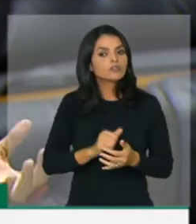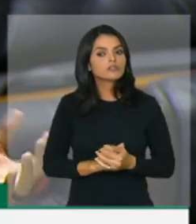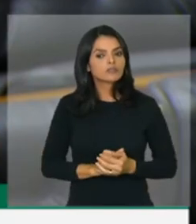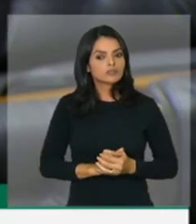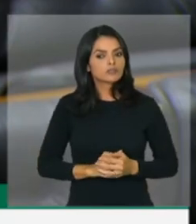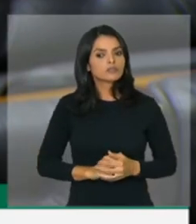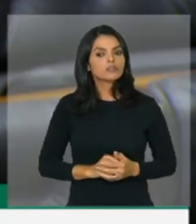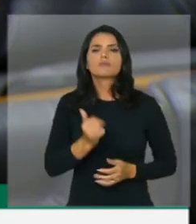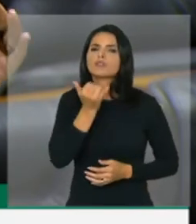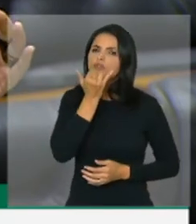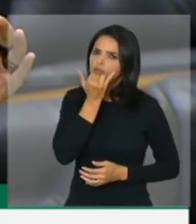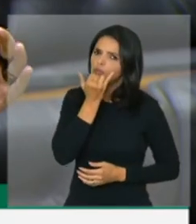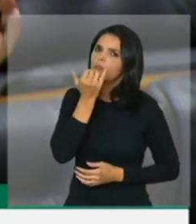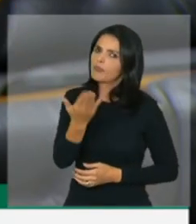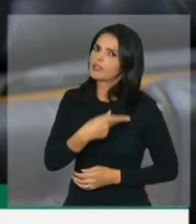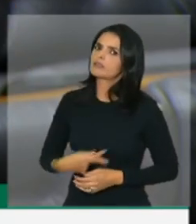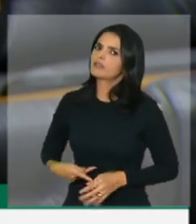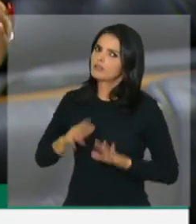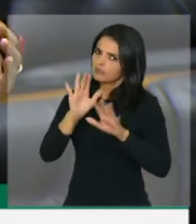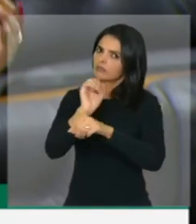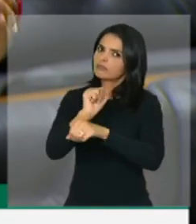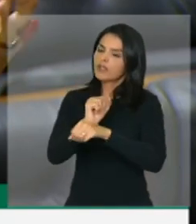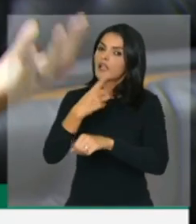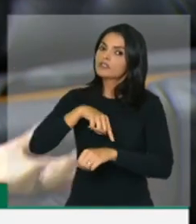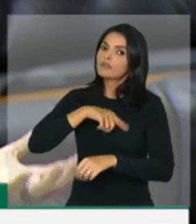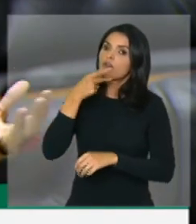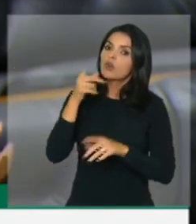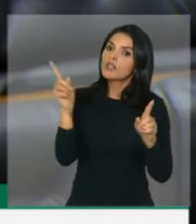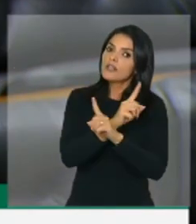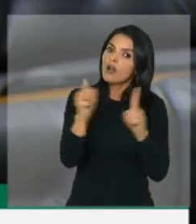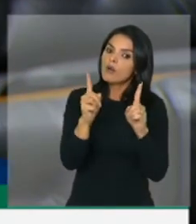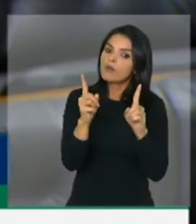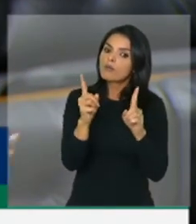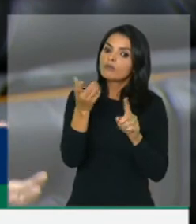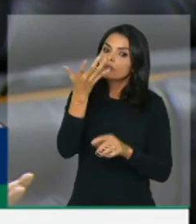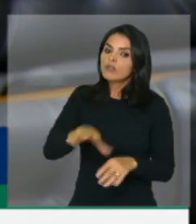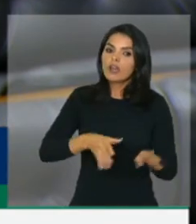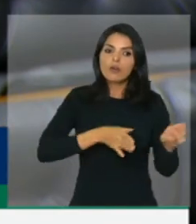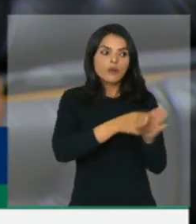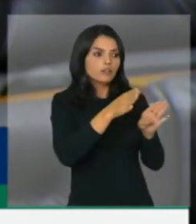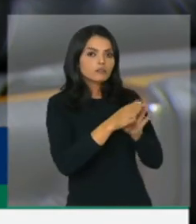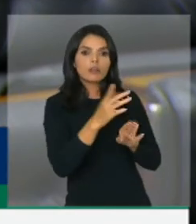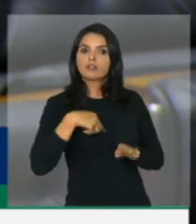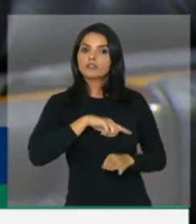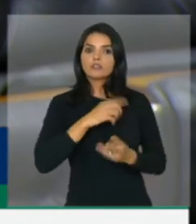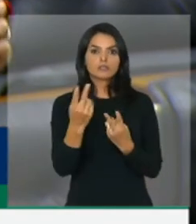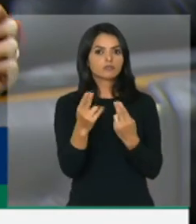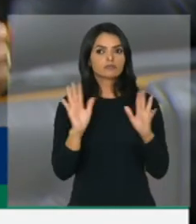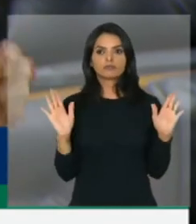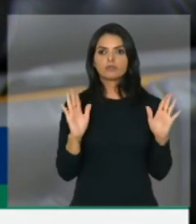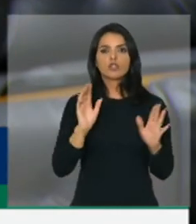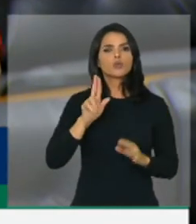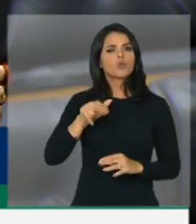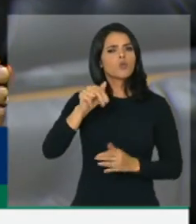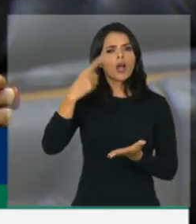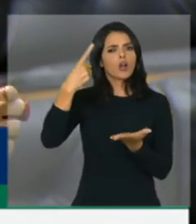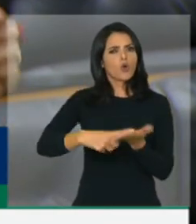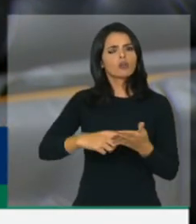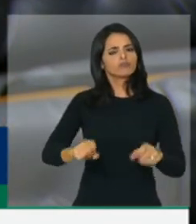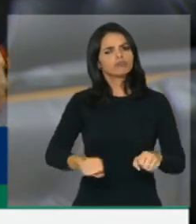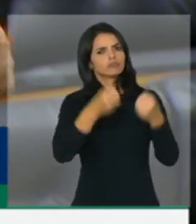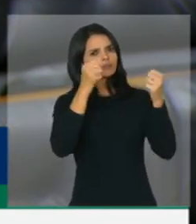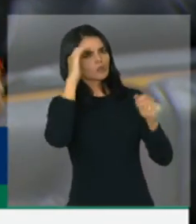orientações. Tempo, só para concluir. A gente disse, não, quem não quiser não oriente. E assim fizemos. Jamais, se tivesse feito um acordo,